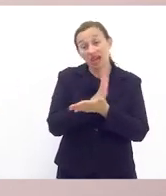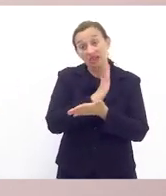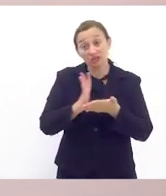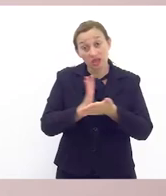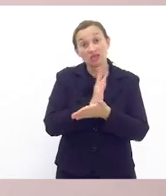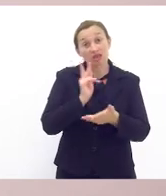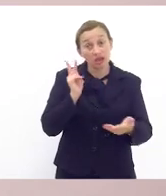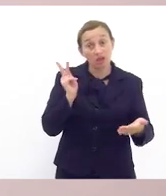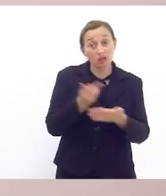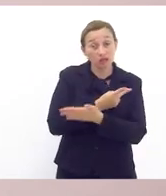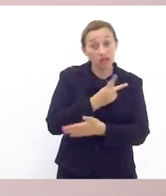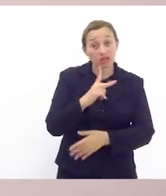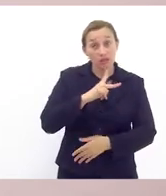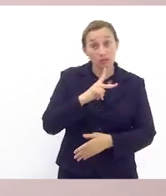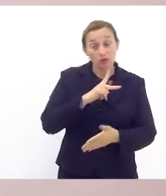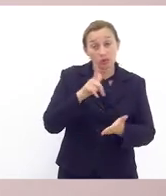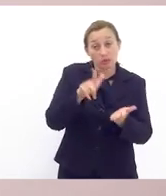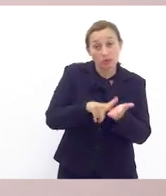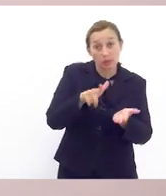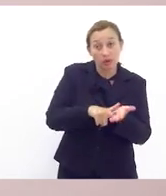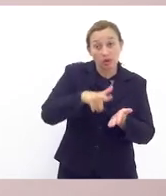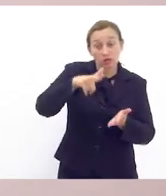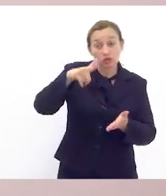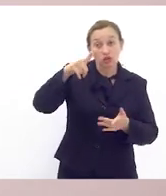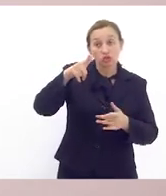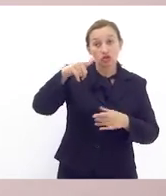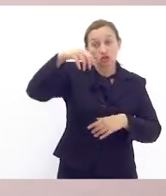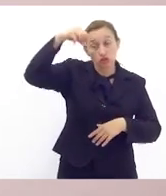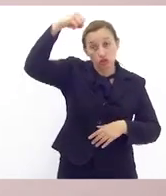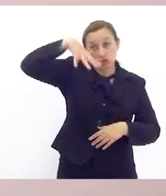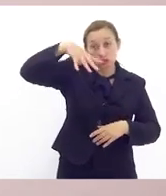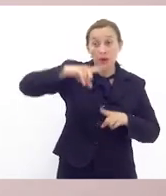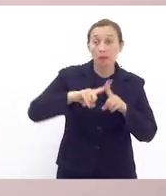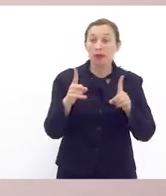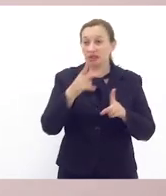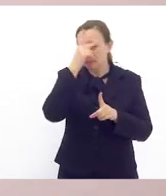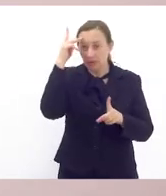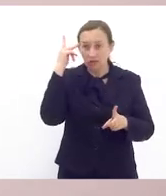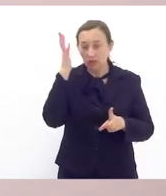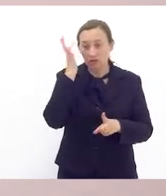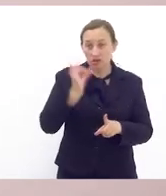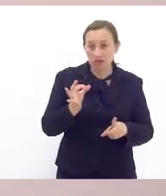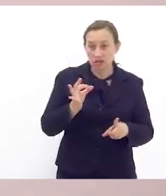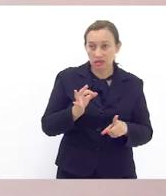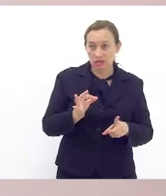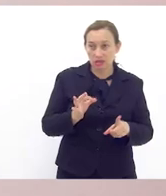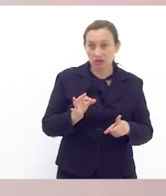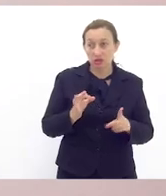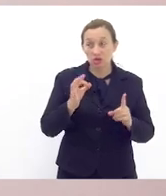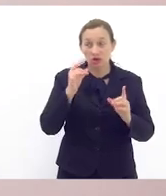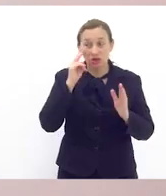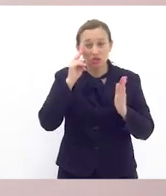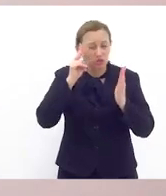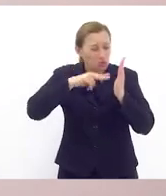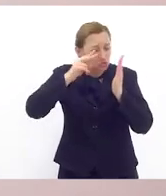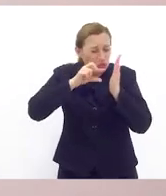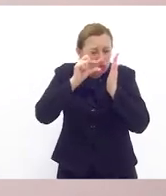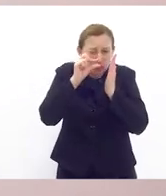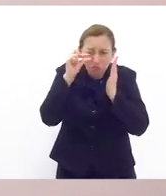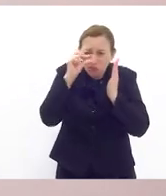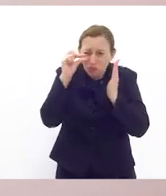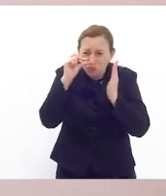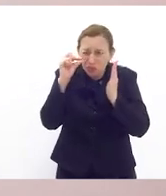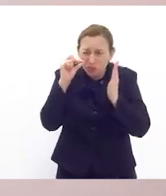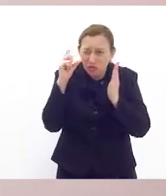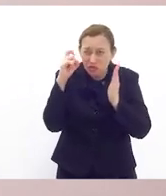até Acontece na própria conta na conta anterior mas o consumidor não sabe é uma leitura muito difícil a conta que